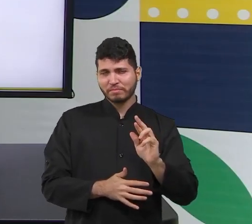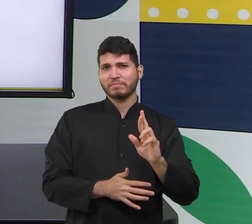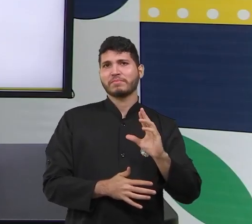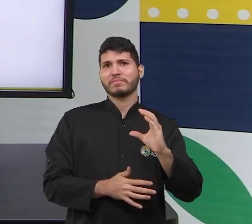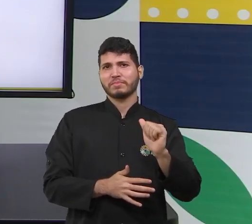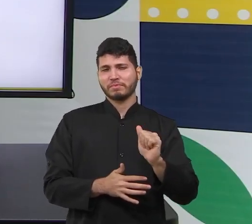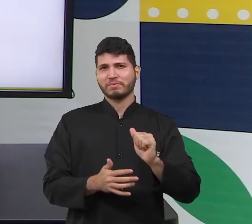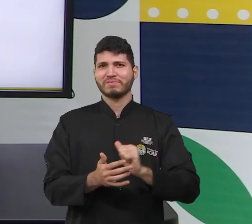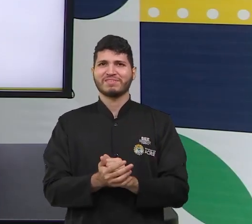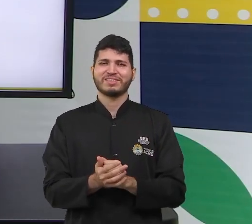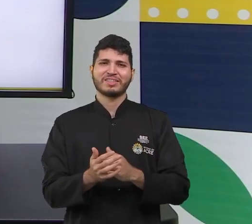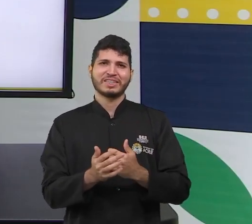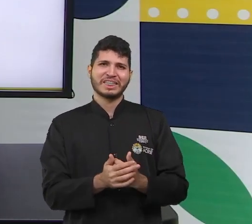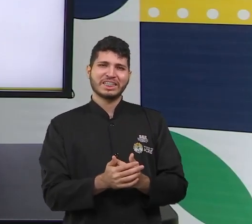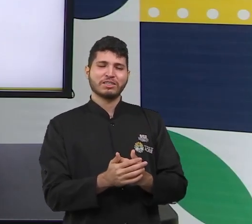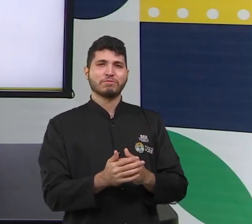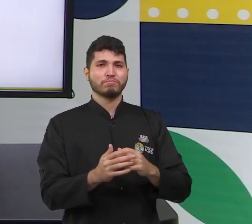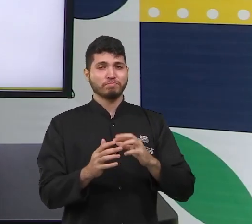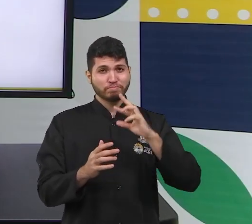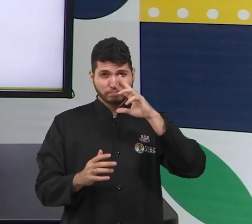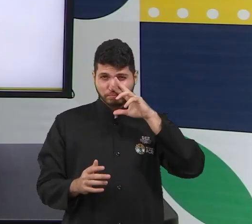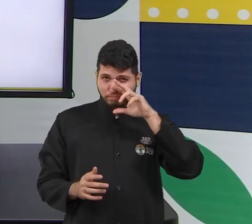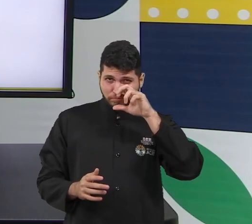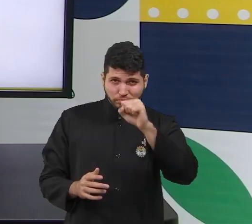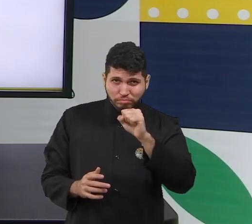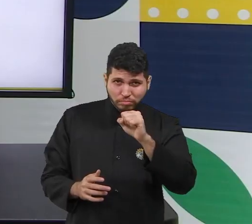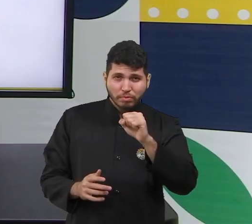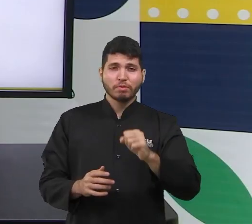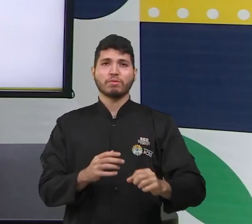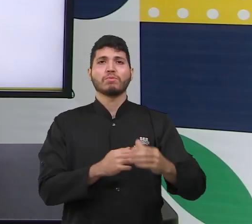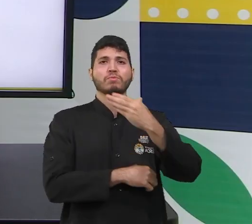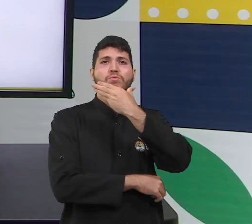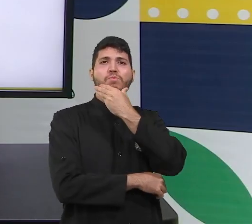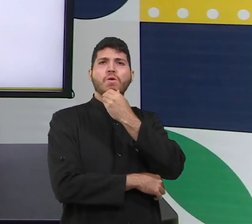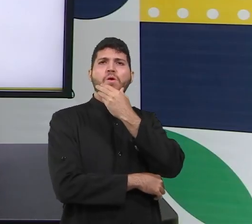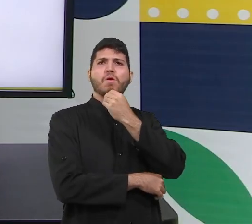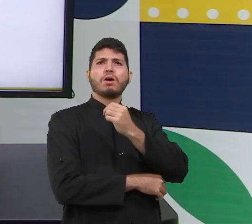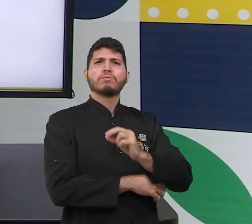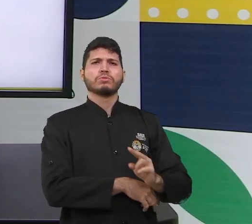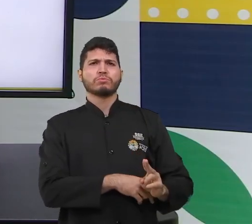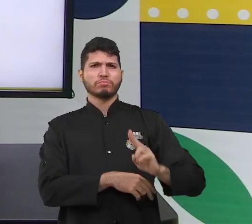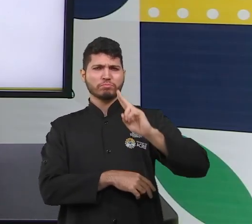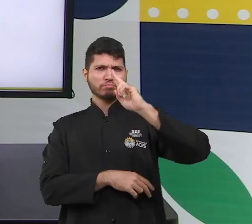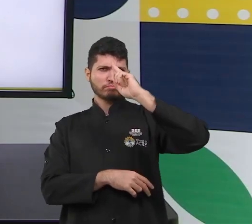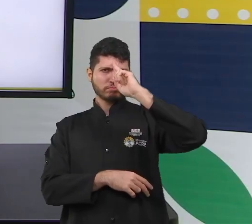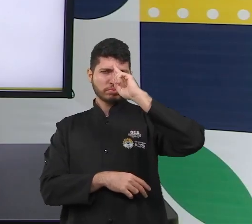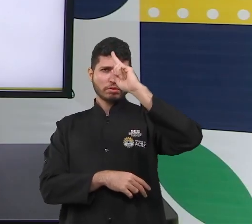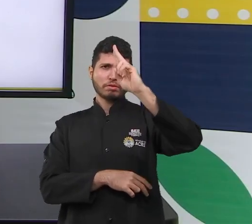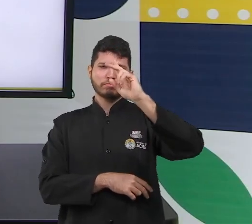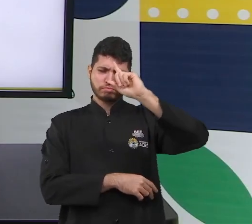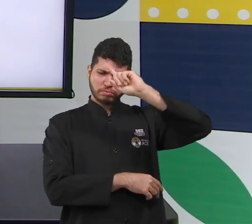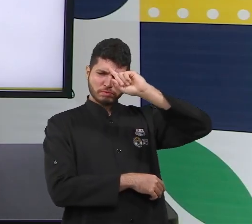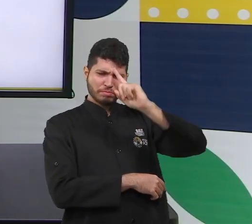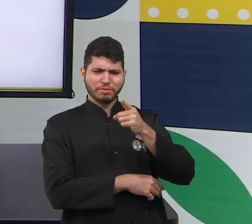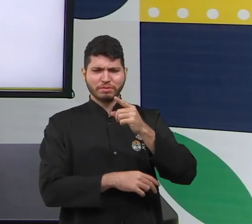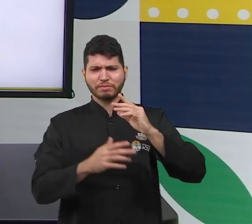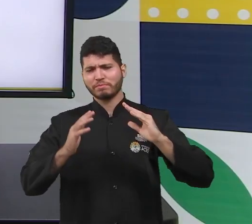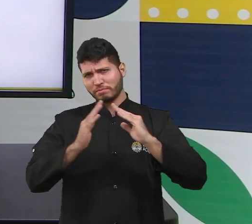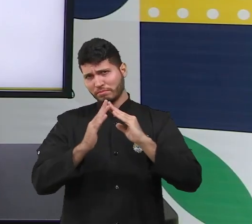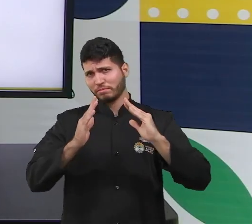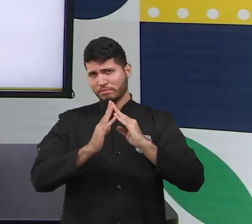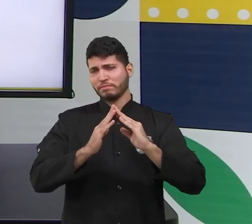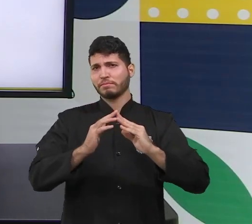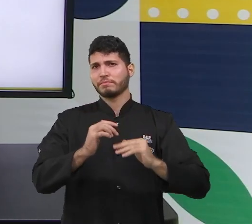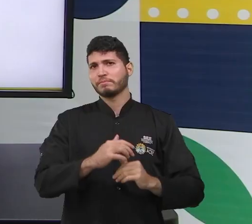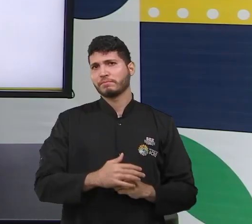resquícios da cultura patriarcal muito forte, em que o homem impera dentro de casa, o homem que manda dentro de casa. E